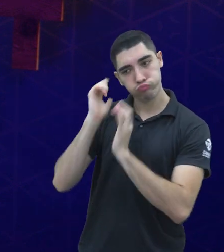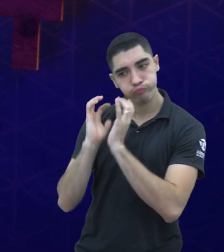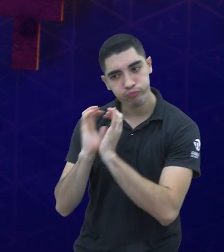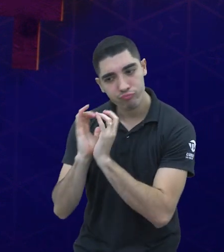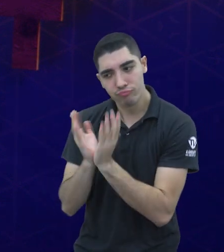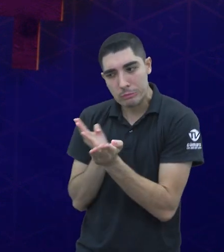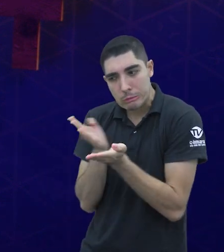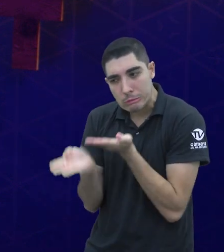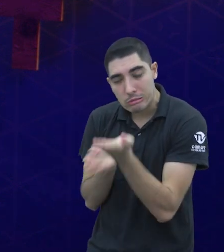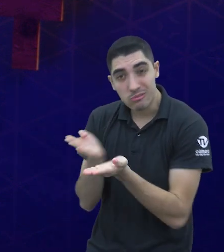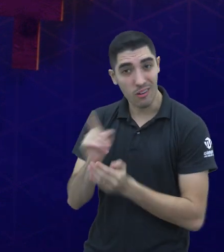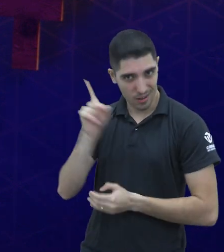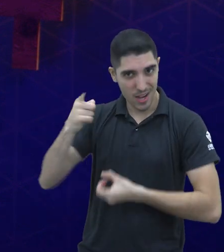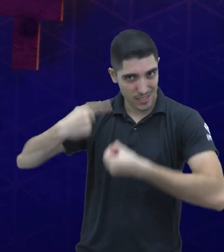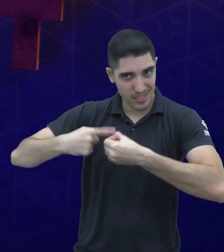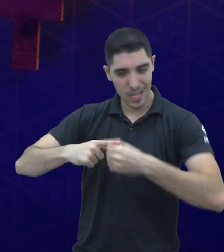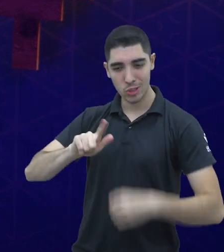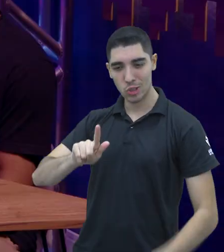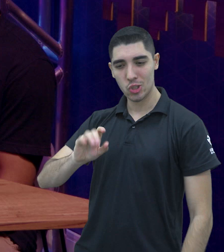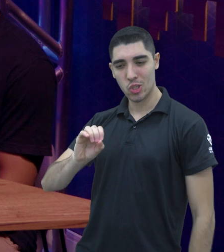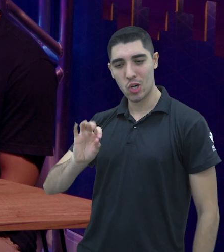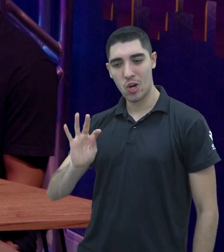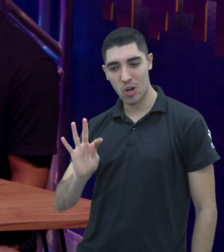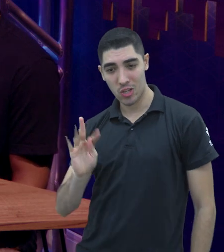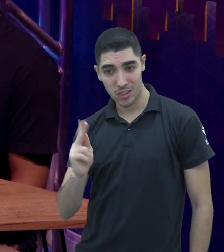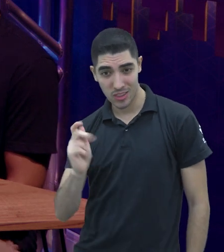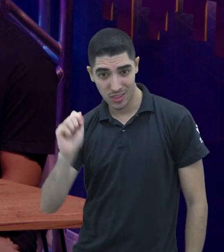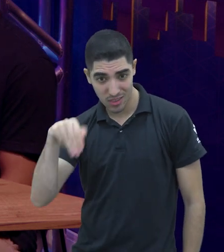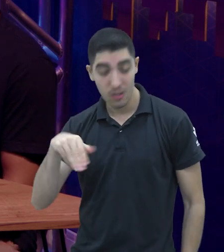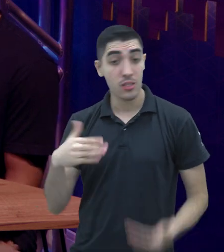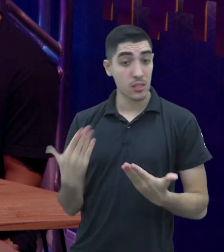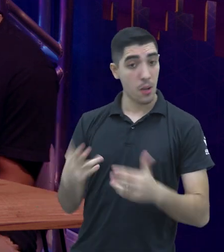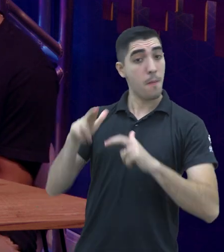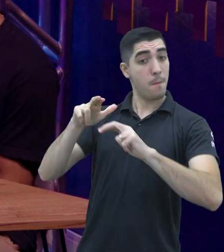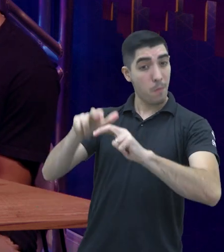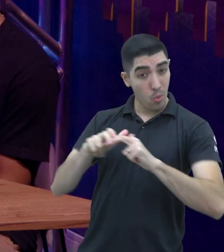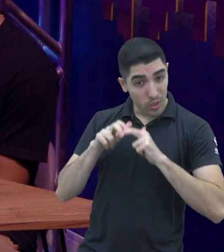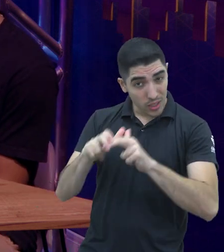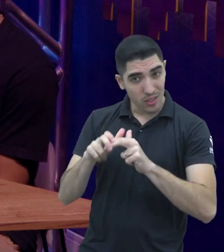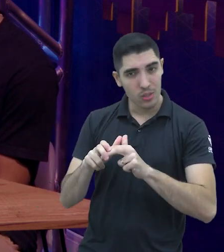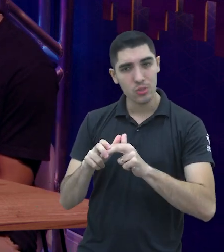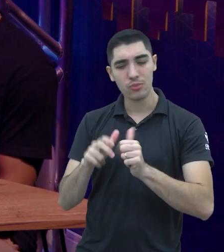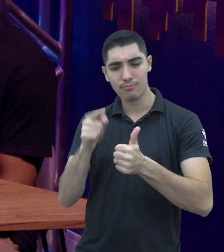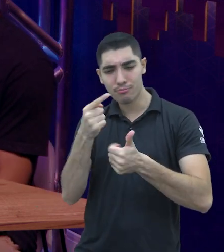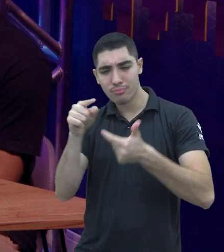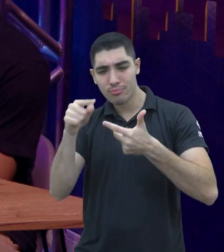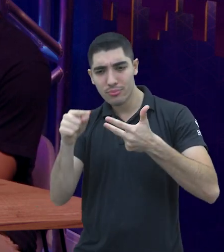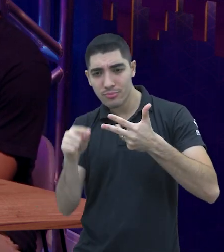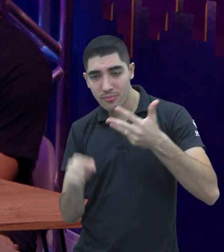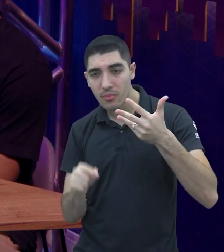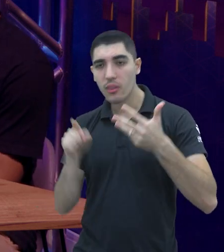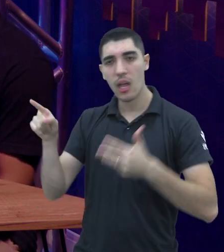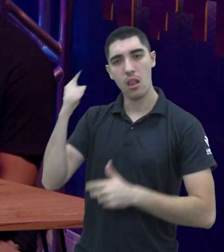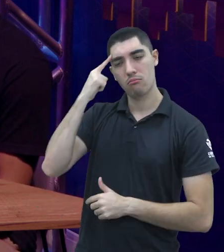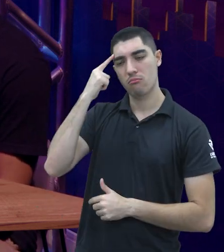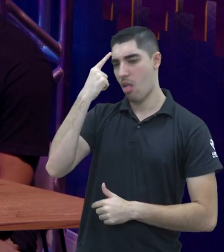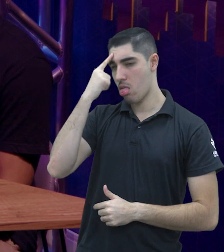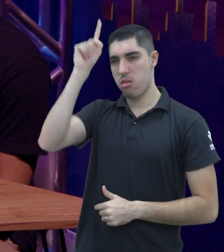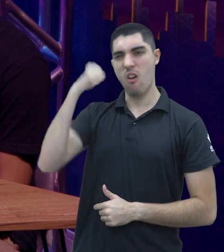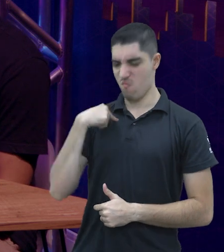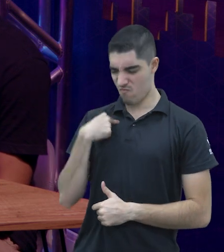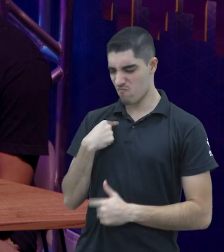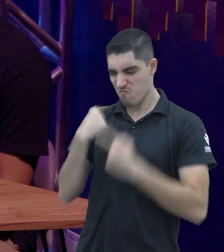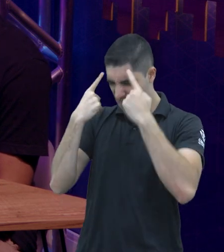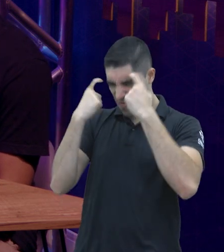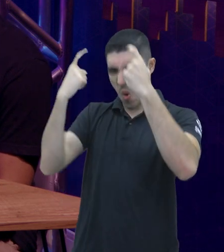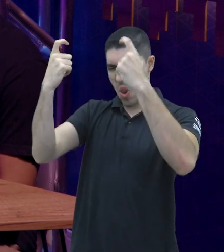das pessoas em Gotham. Então ele acabou, por conta dessas outras violências, escolhendo o caminho da violência